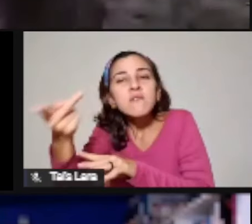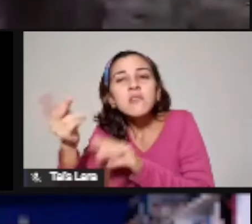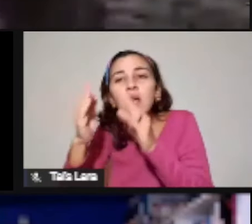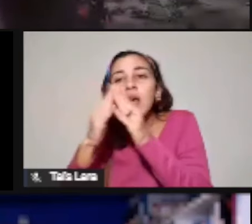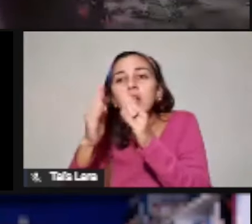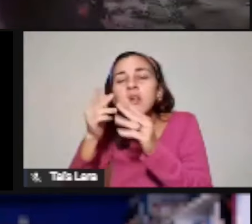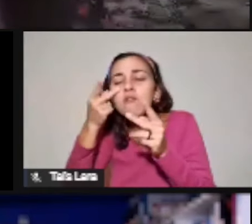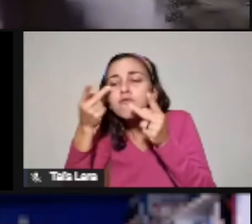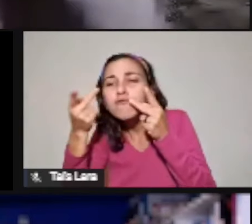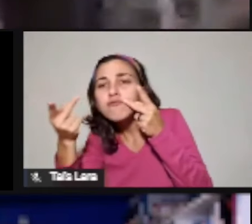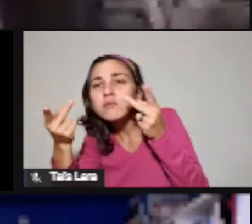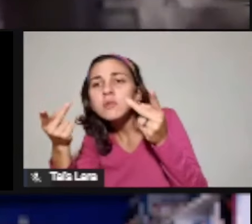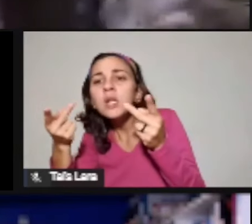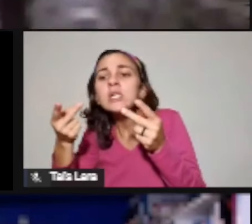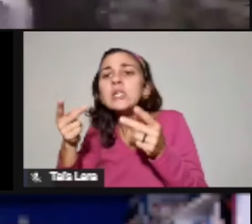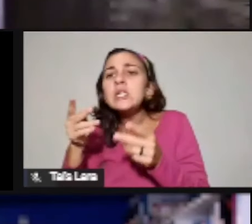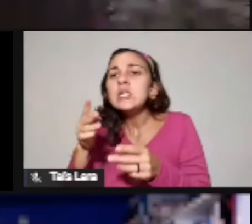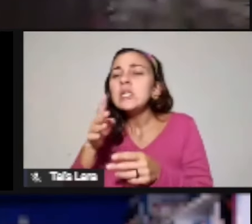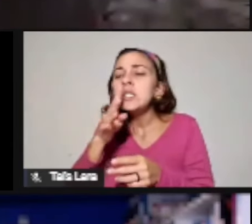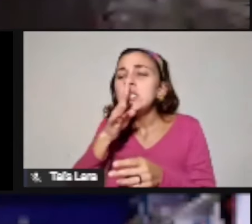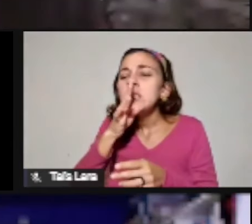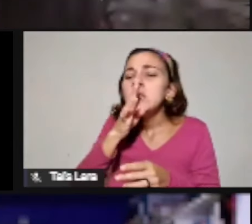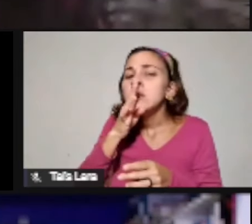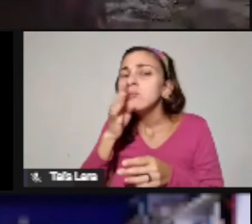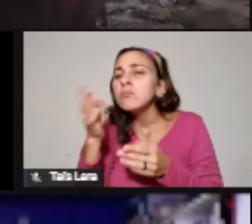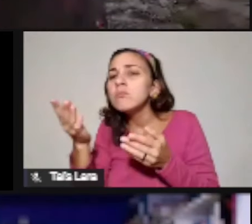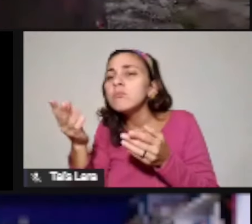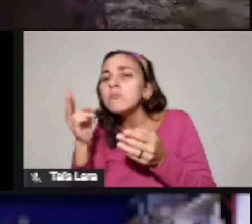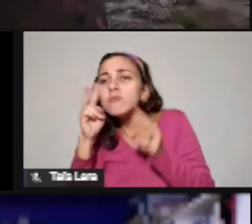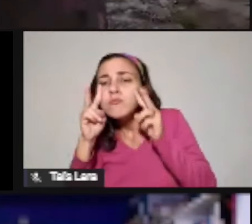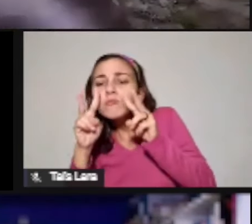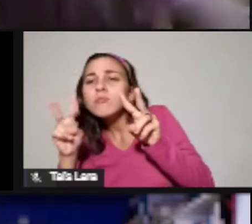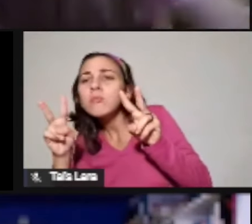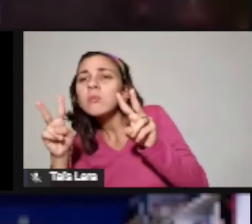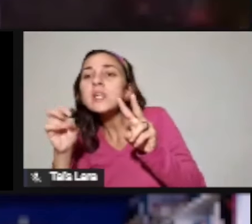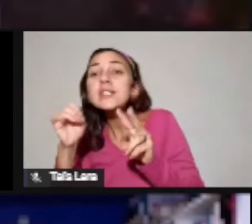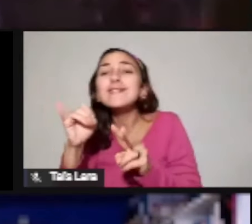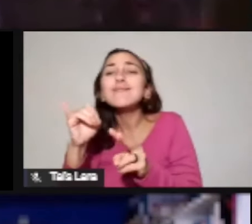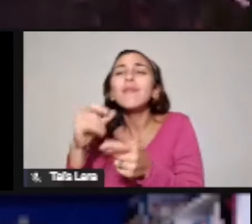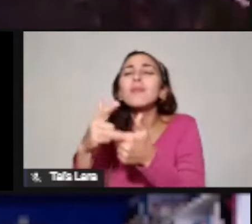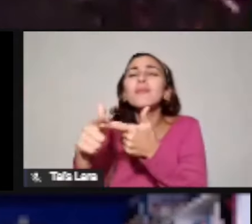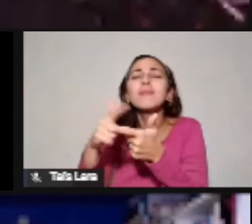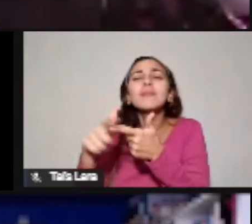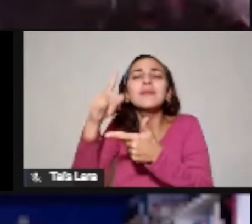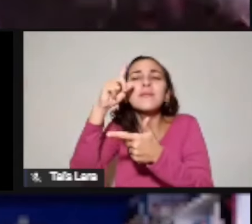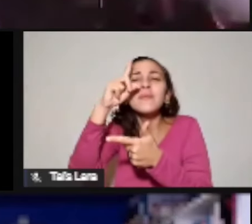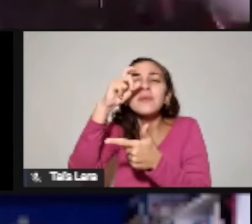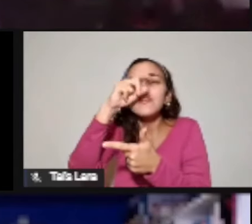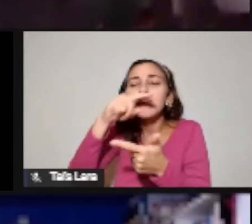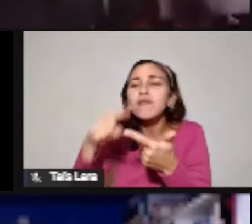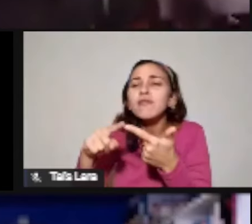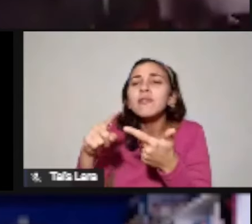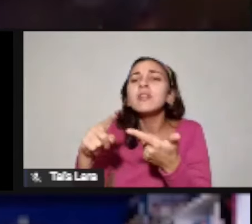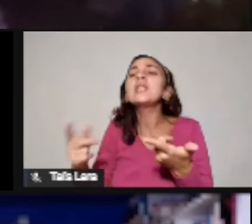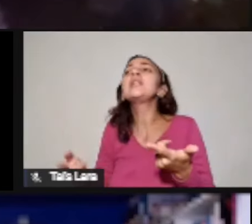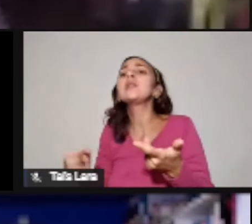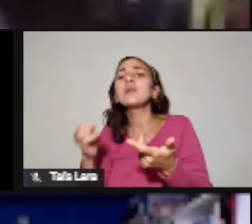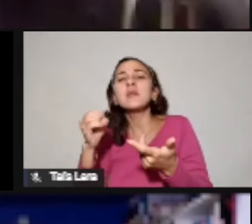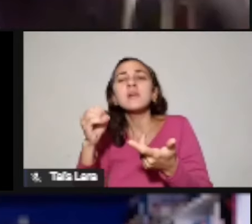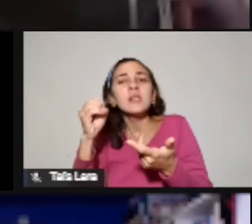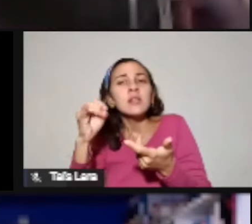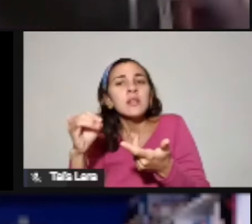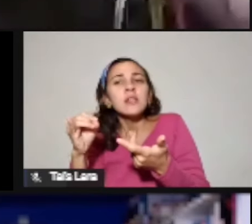está sabendo e é por isso que o bebê está chorando. Então, a primeira providência, gente, quando a gente vive num país que liga muito a questão